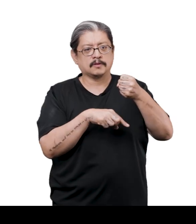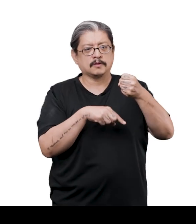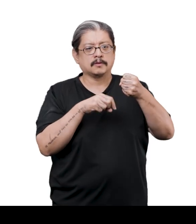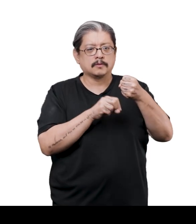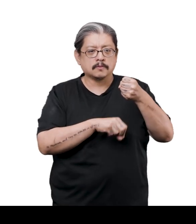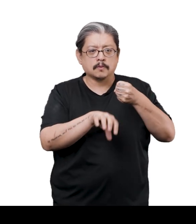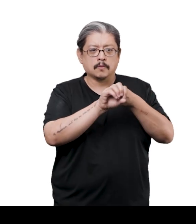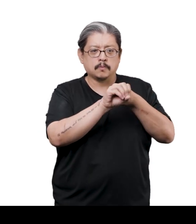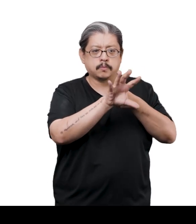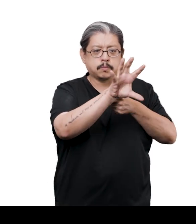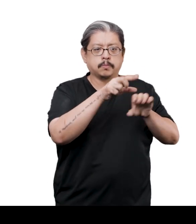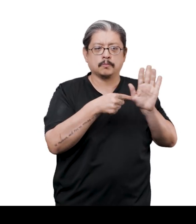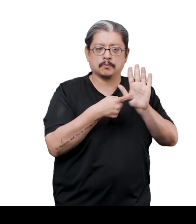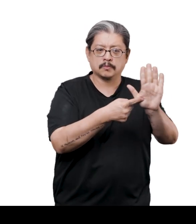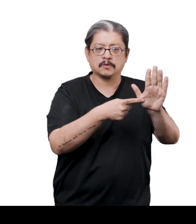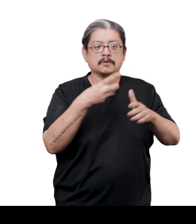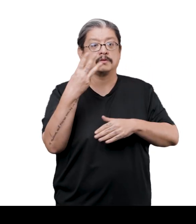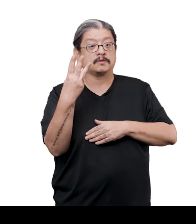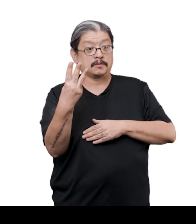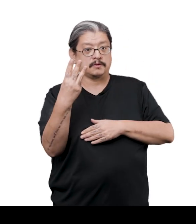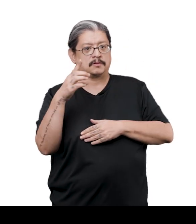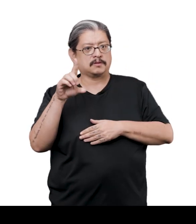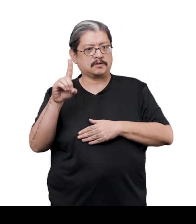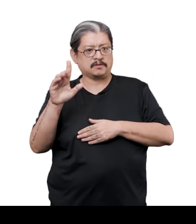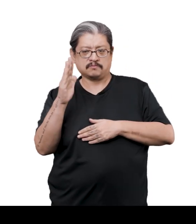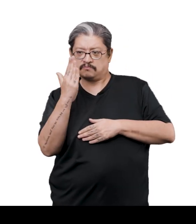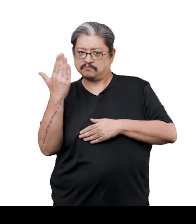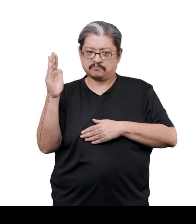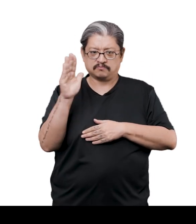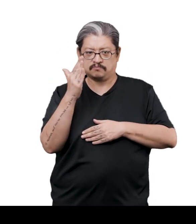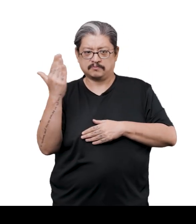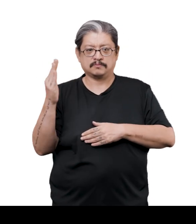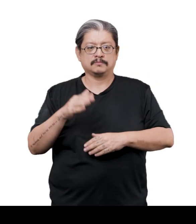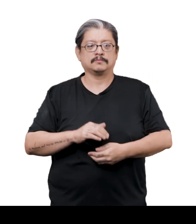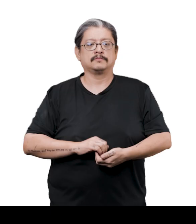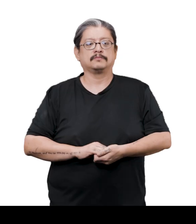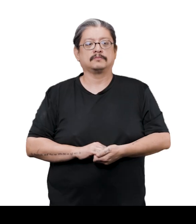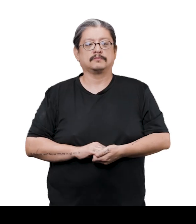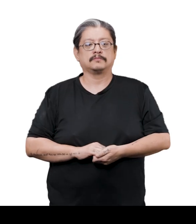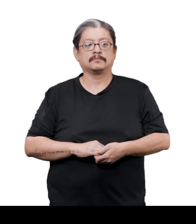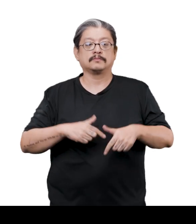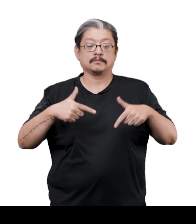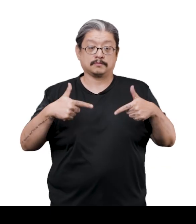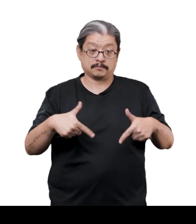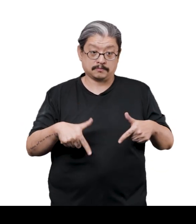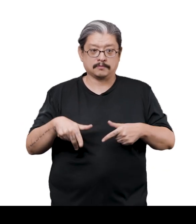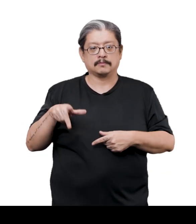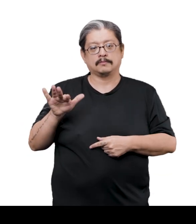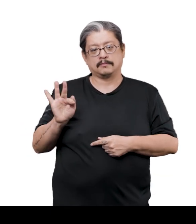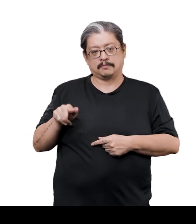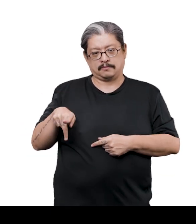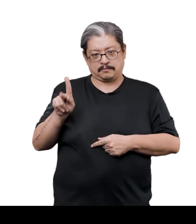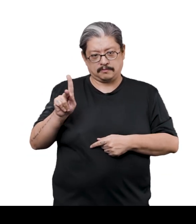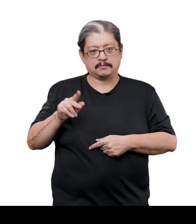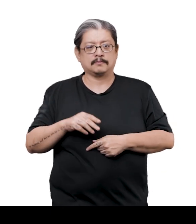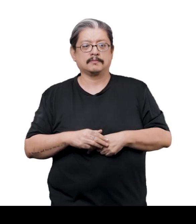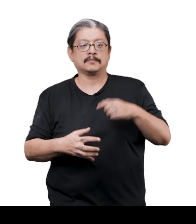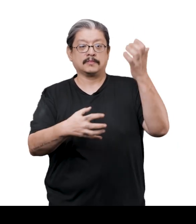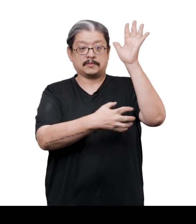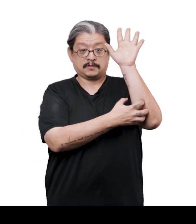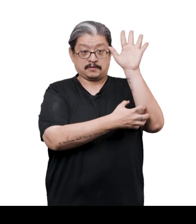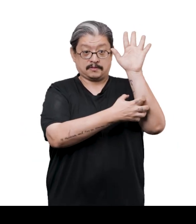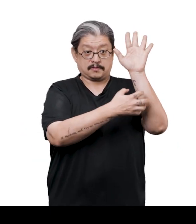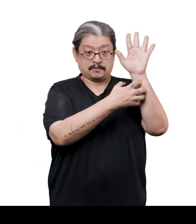cada forma reforça sua tridimensionalidade. Na obra de Krasberg, as cascas são trançadas